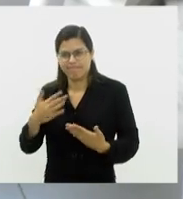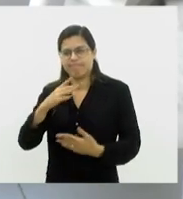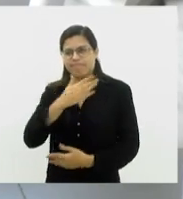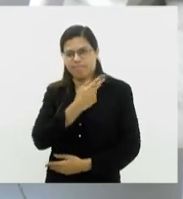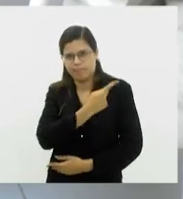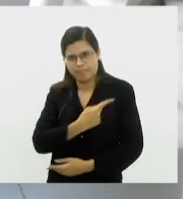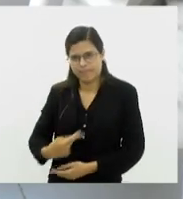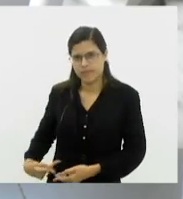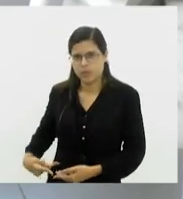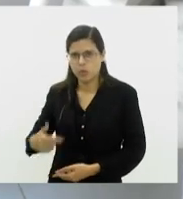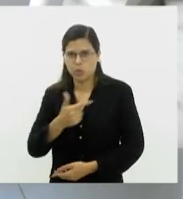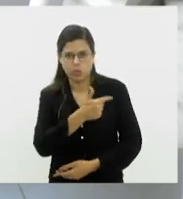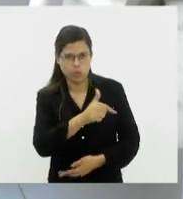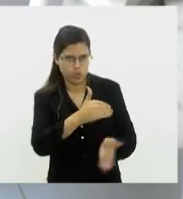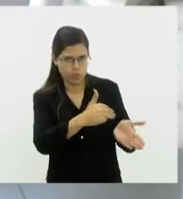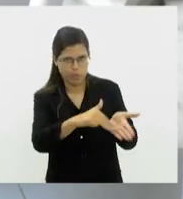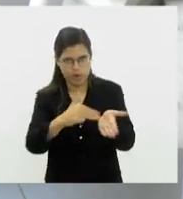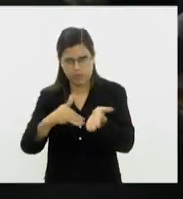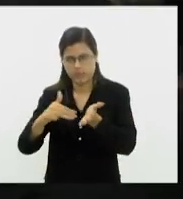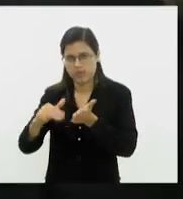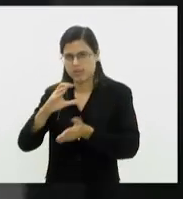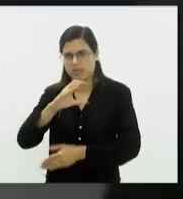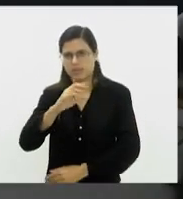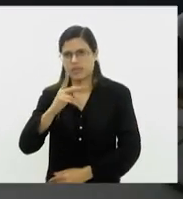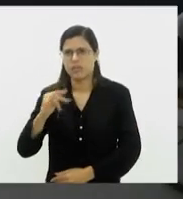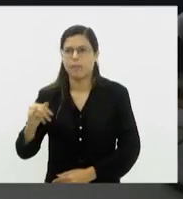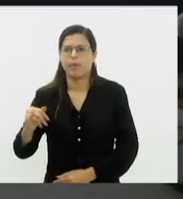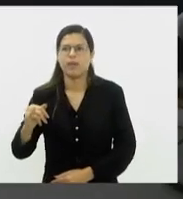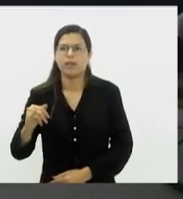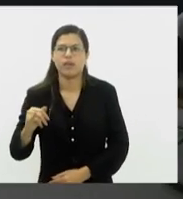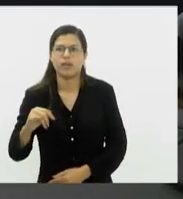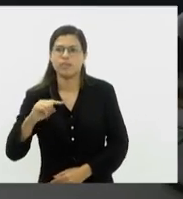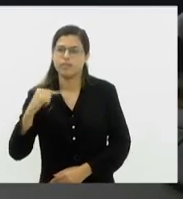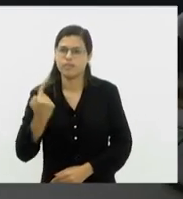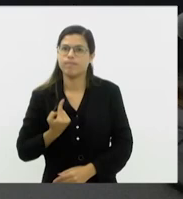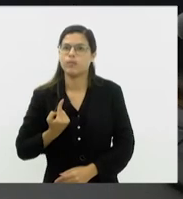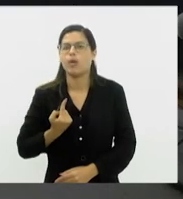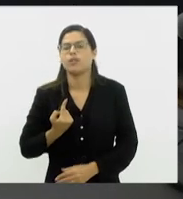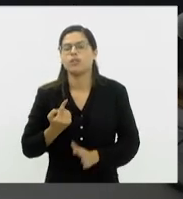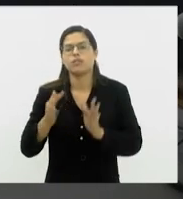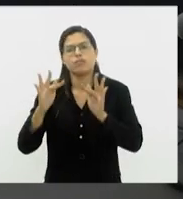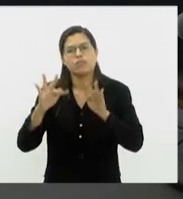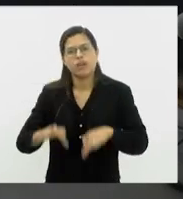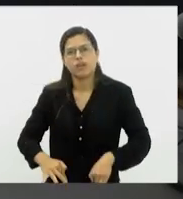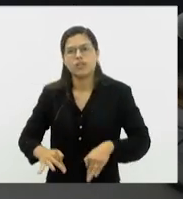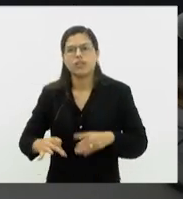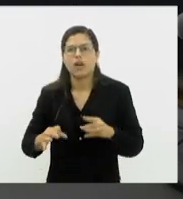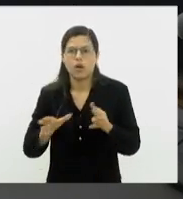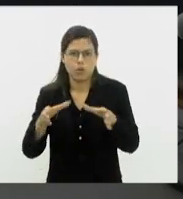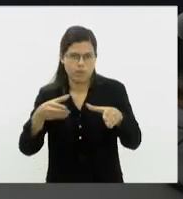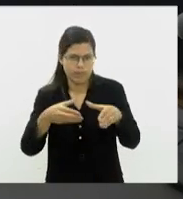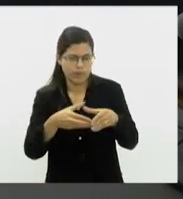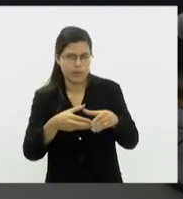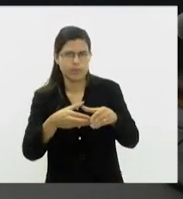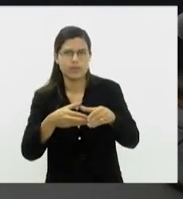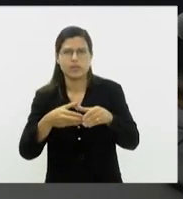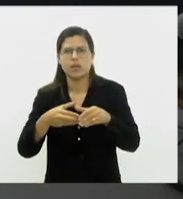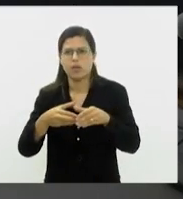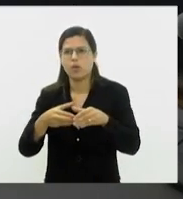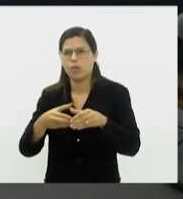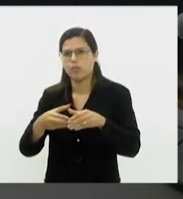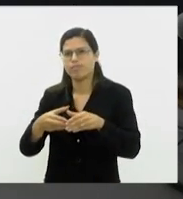desta CPI Enfim estamos concluindo uma comissão parlamentar de inquérito de sua